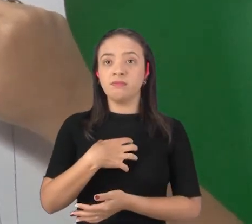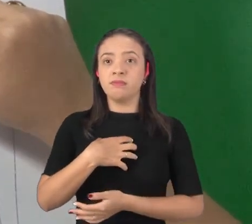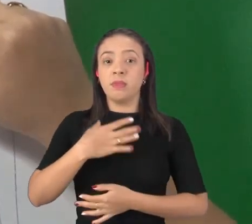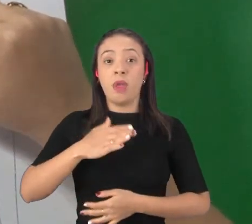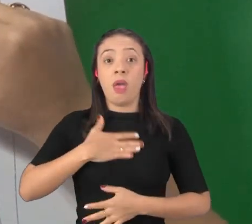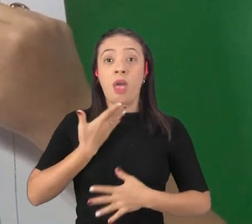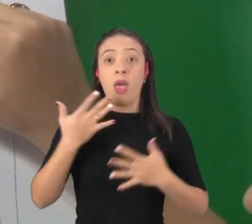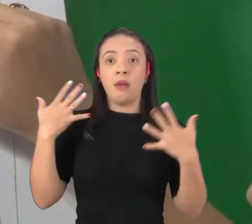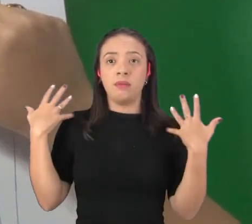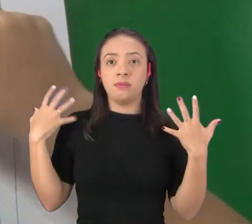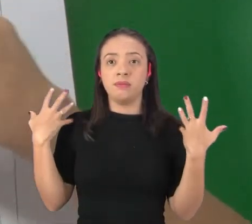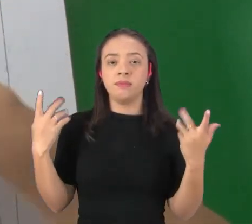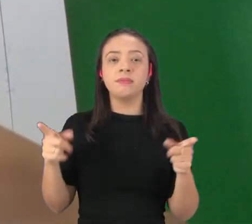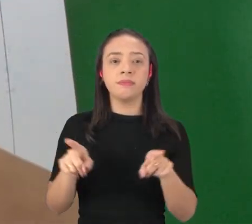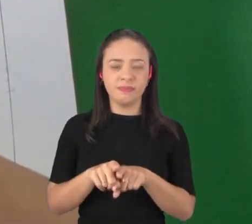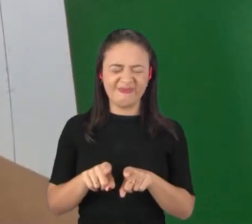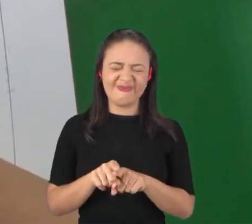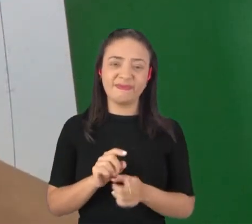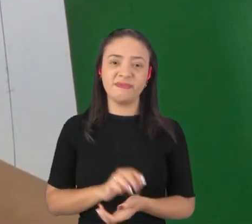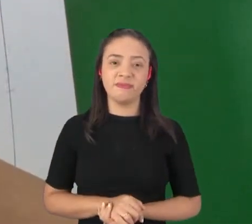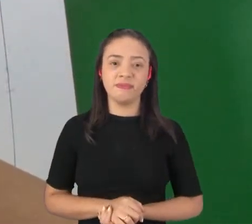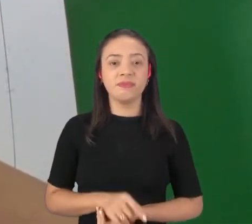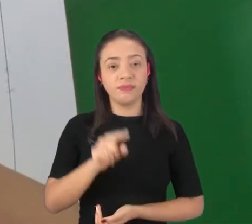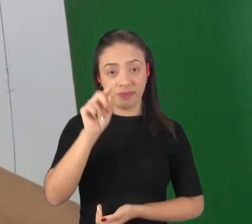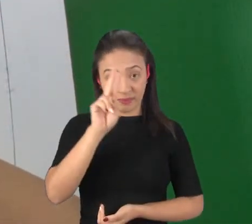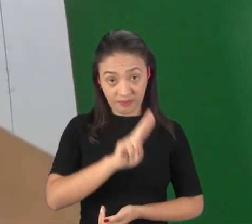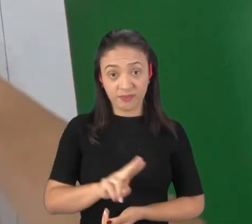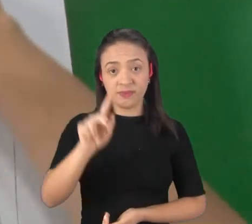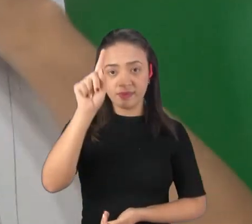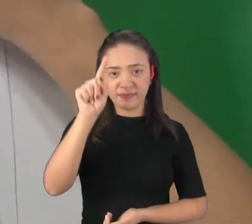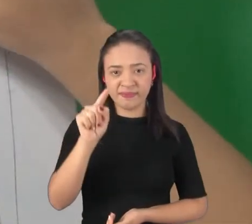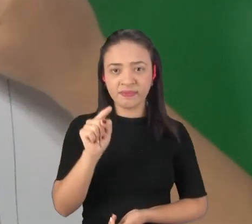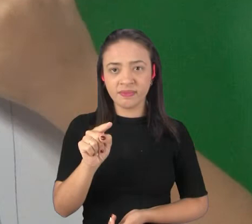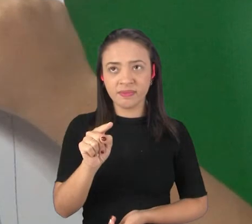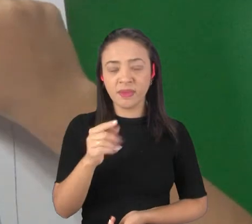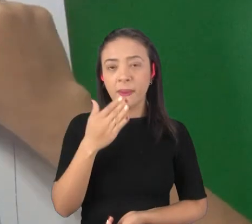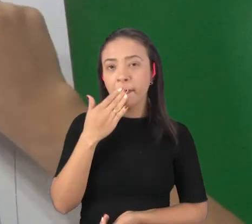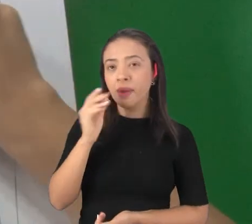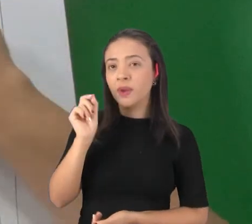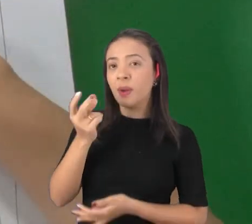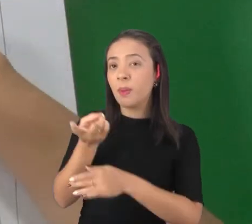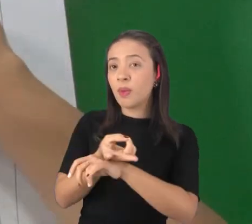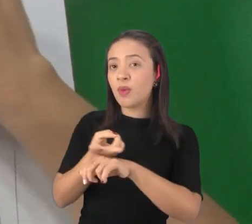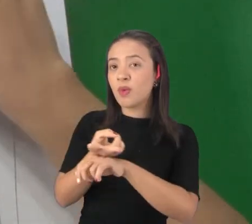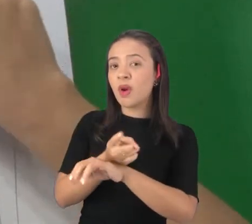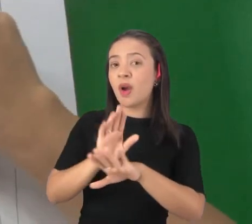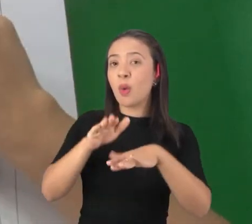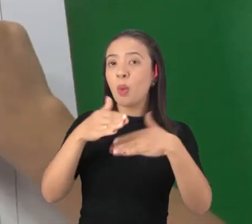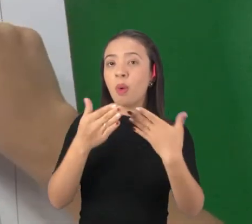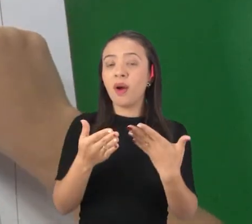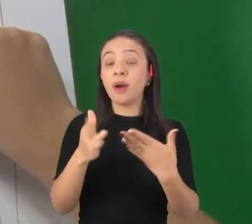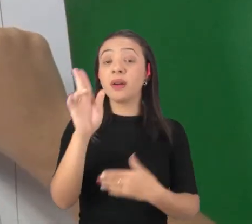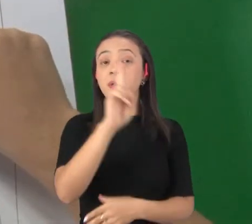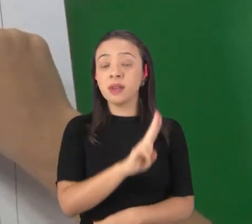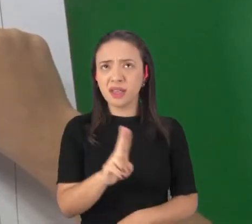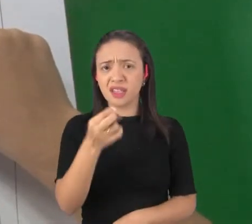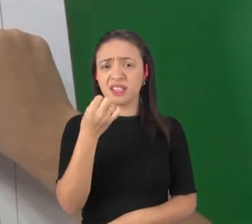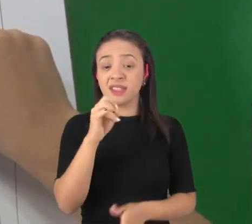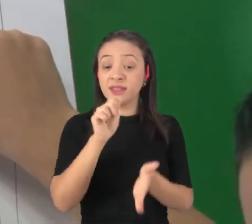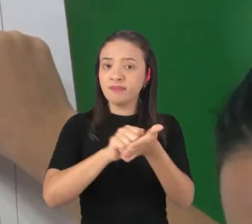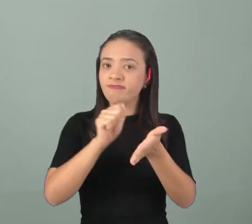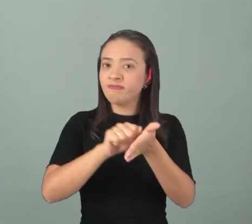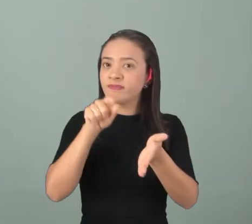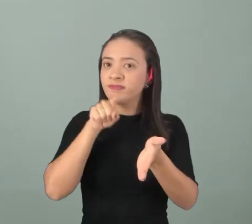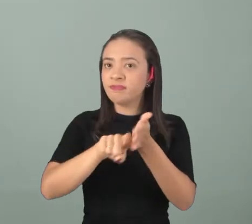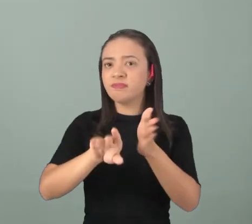né? Grito. Aqui o ponto de exclamação. Aí ele pede para me procurar a peça aqui, ó. Usado quando está se escrevendo uma